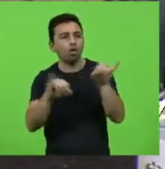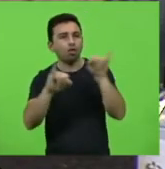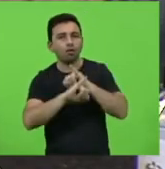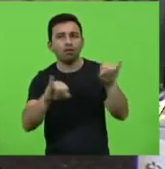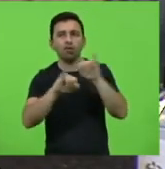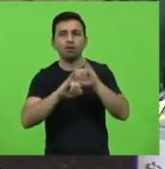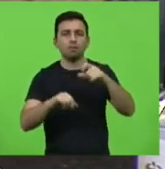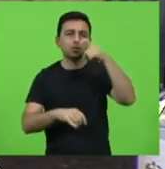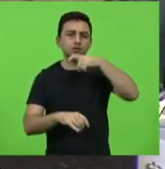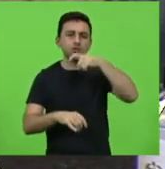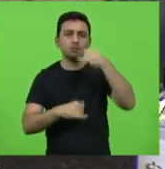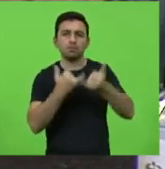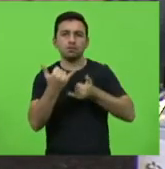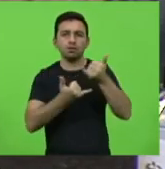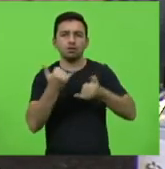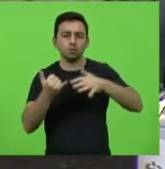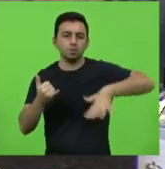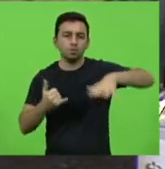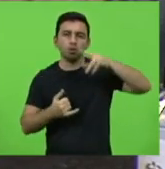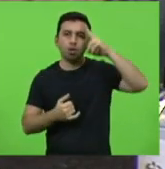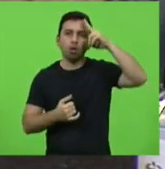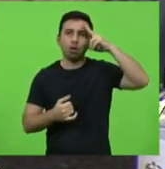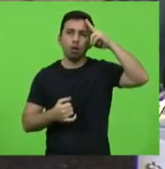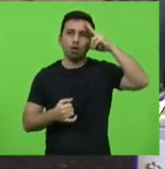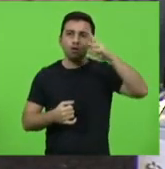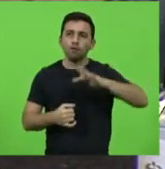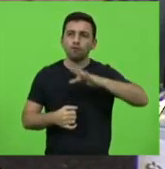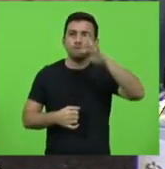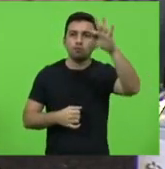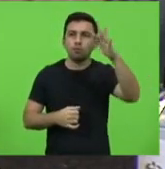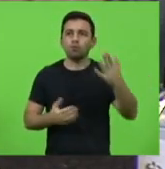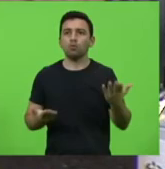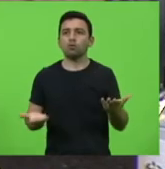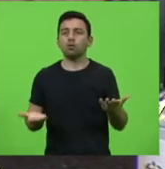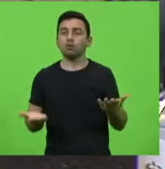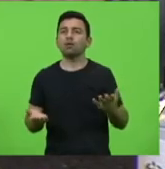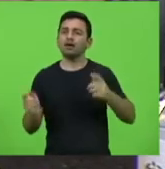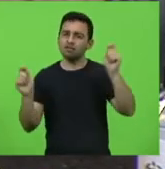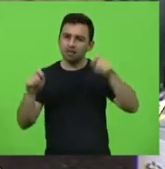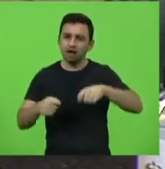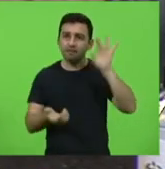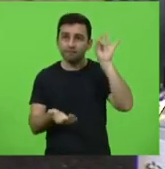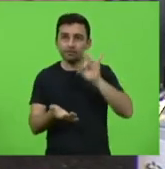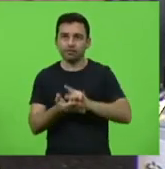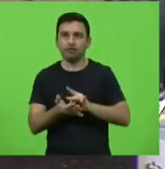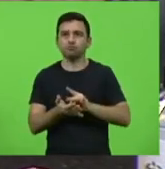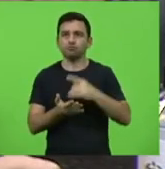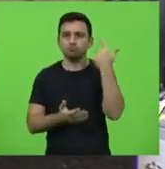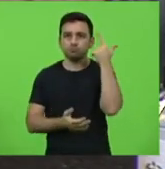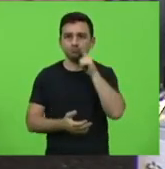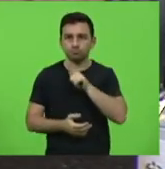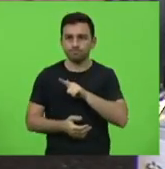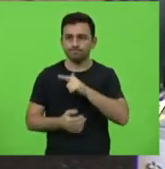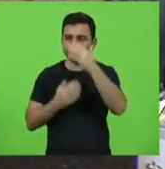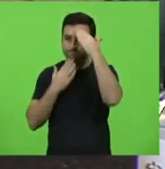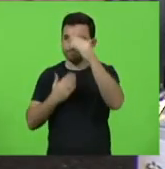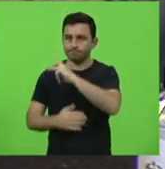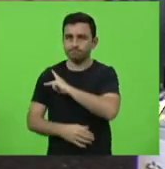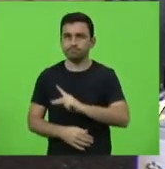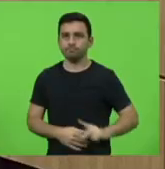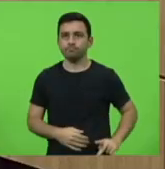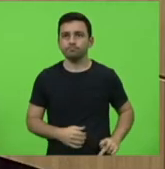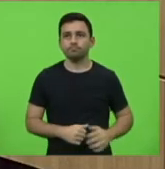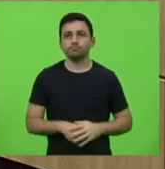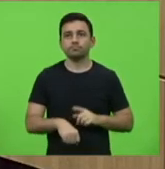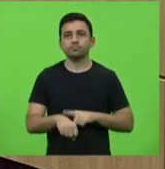mentiras brincando com os nossos sonhos e expectativas, mas que elas se tornem realidade. Muito obrigado, senhor presidente. Pelo tempo de